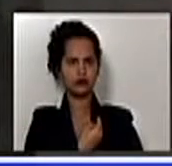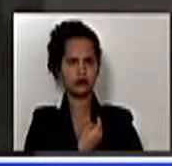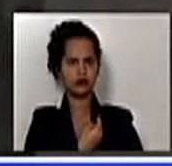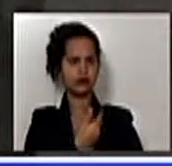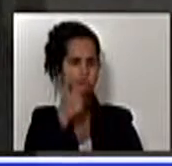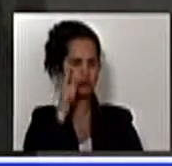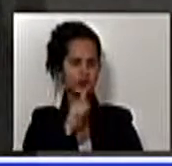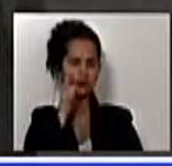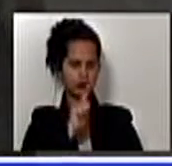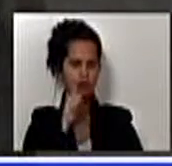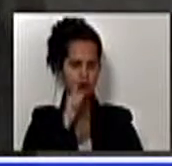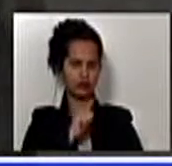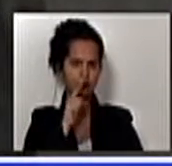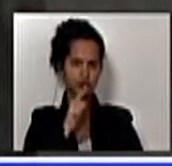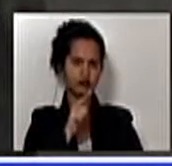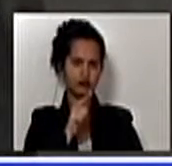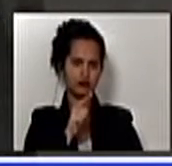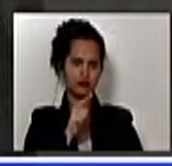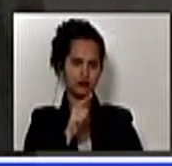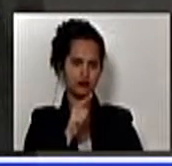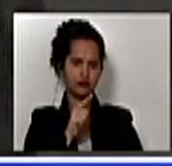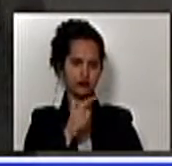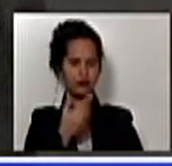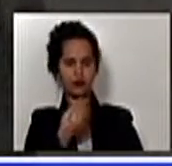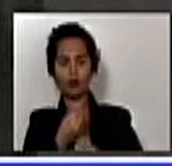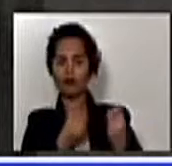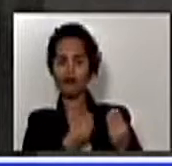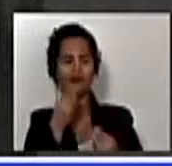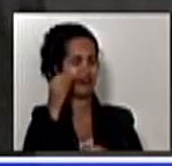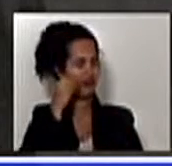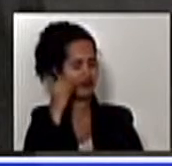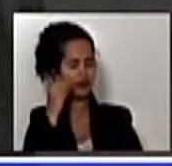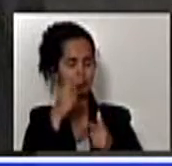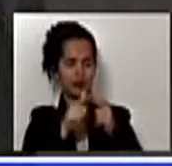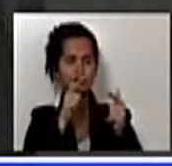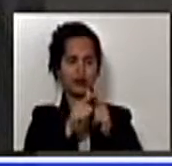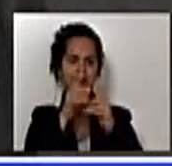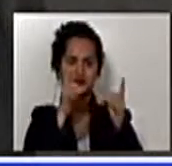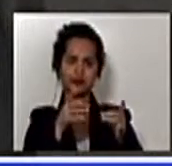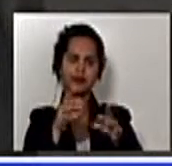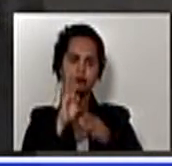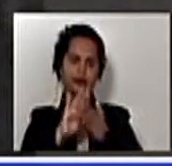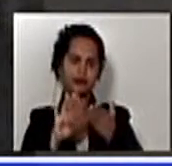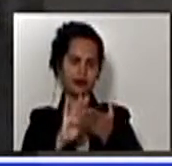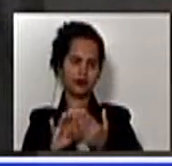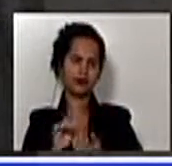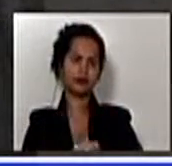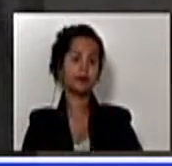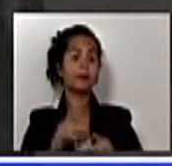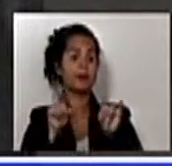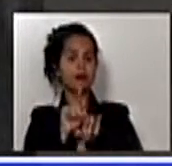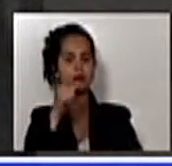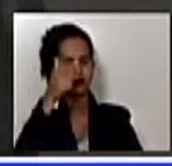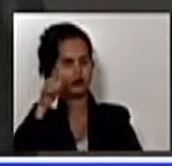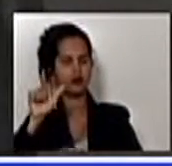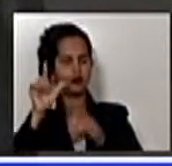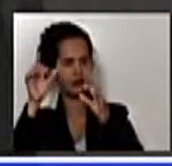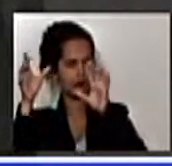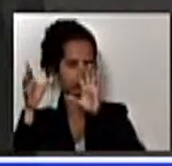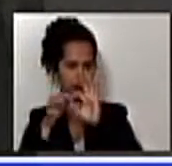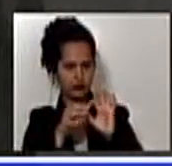alcançaria qualquer tipo de problema no Produban. A gente também está trabalhando, também, deputado, com uma